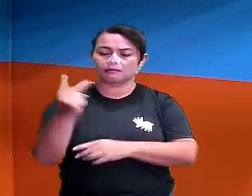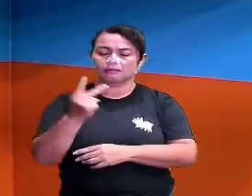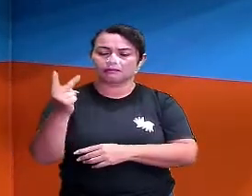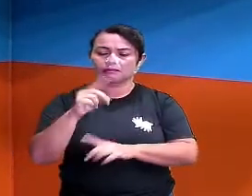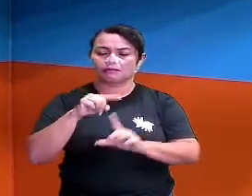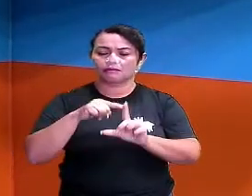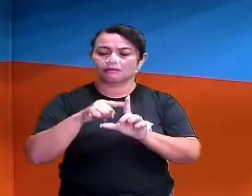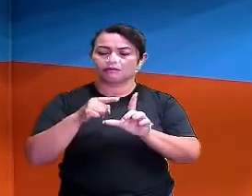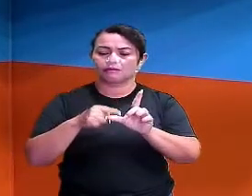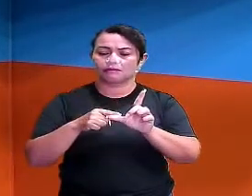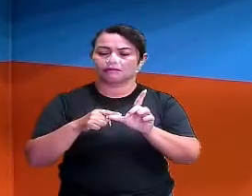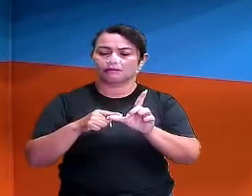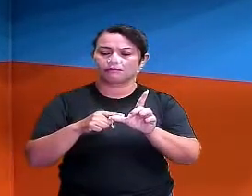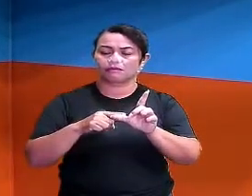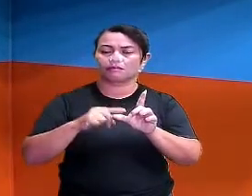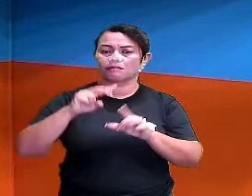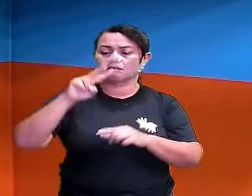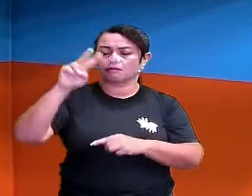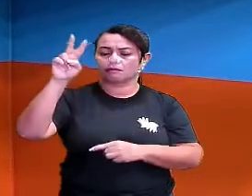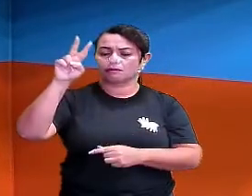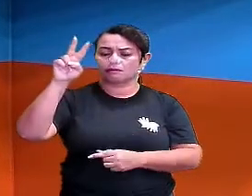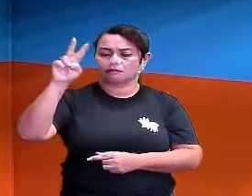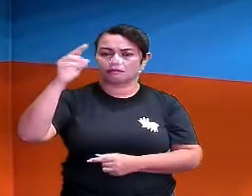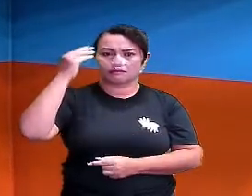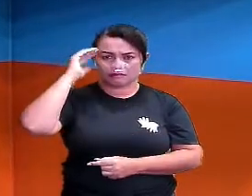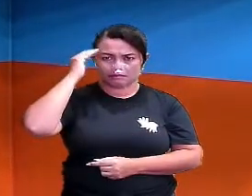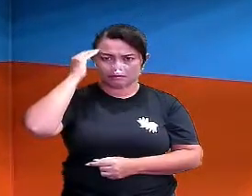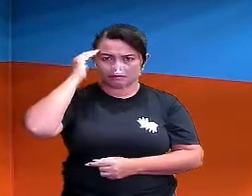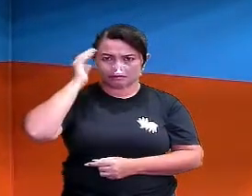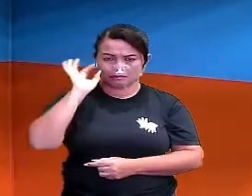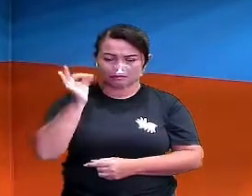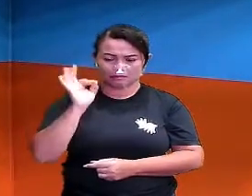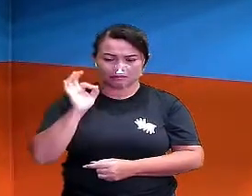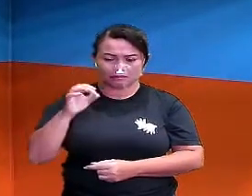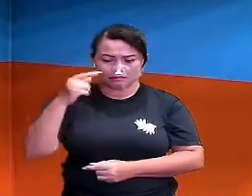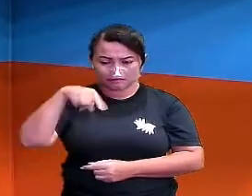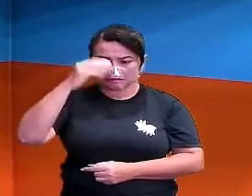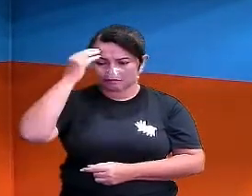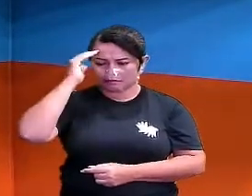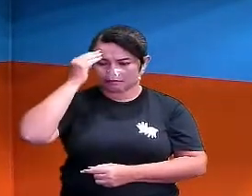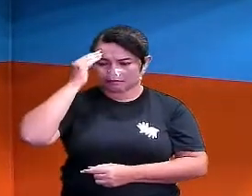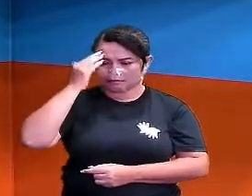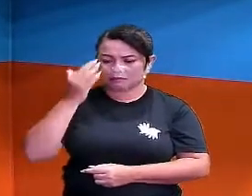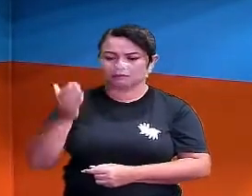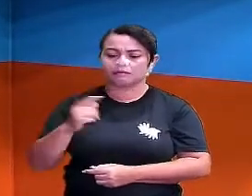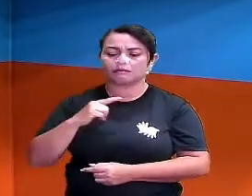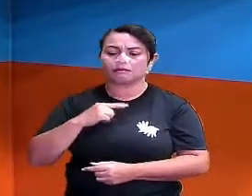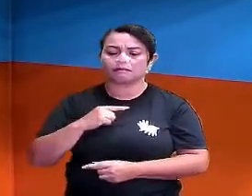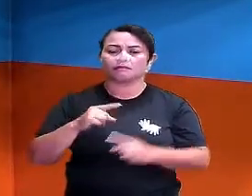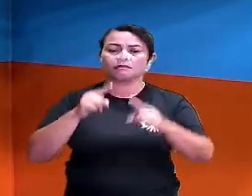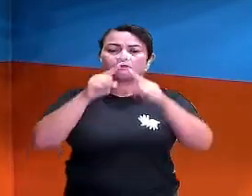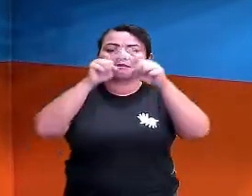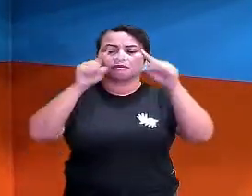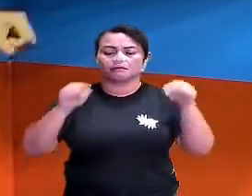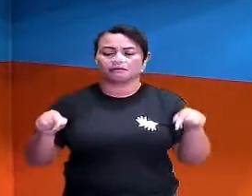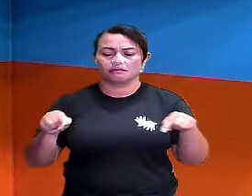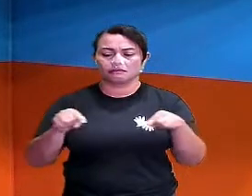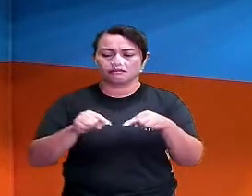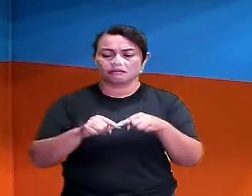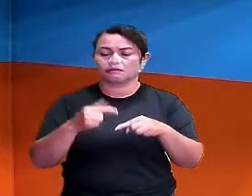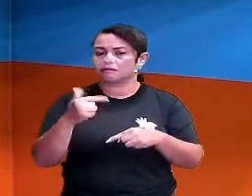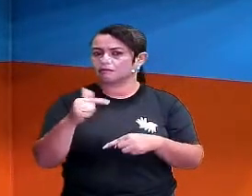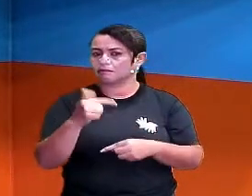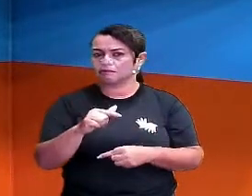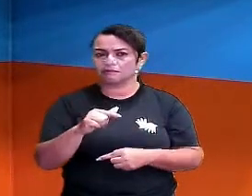vértices. Assim como esse e assim como este. Ok? Deu para entender? Então, o triângulo é o único polígono que não